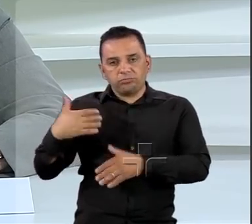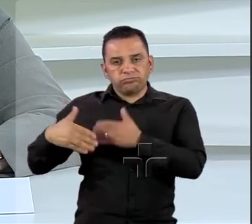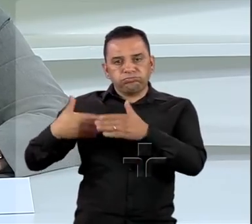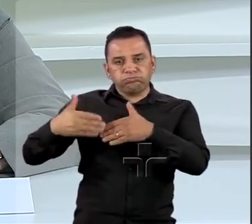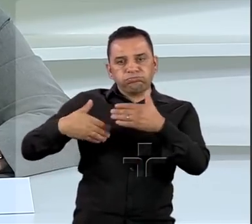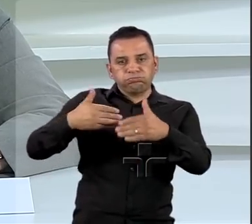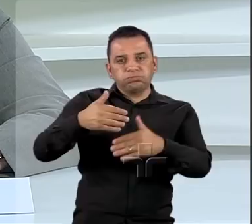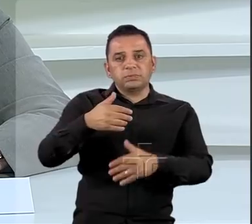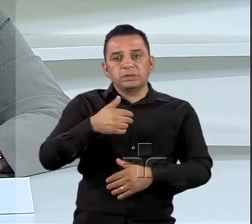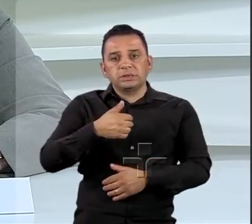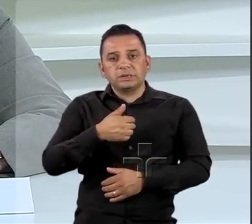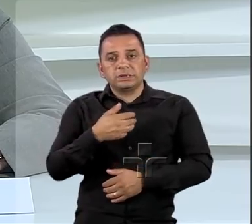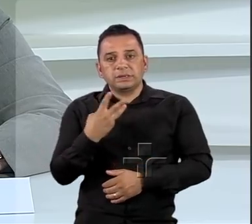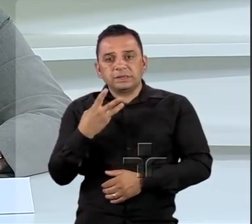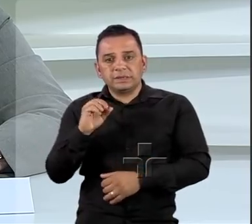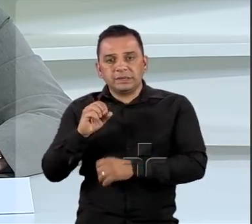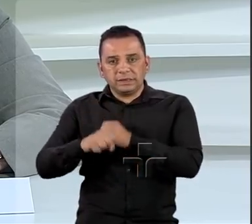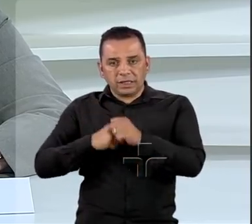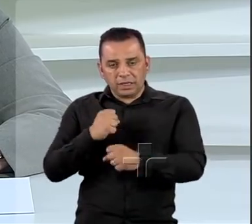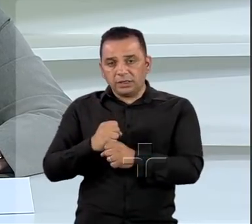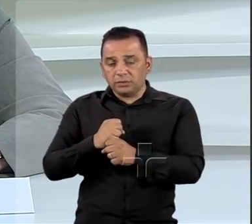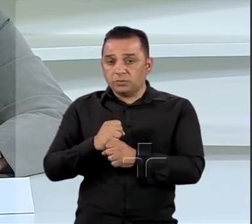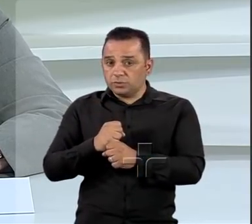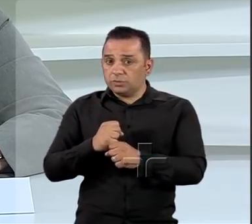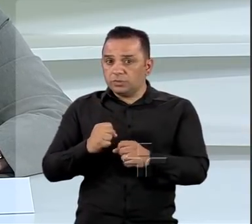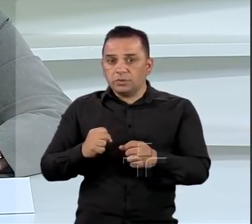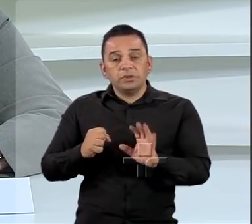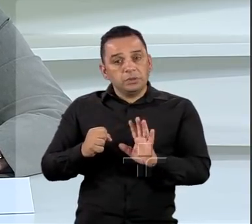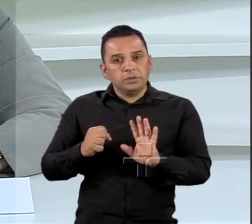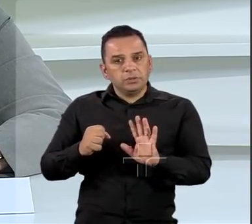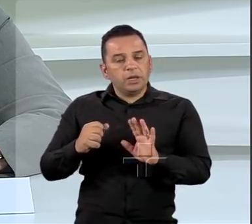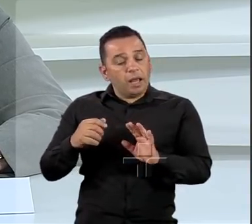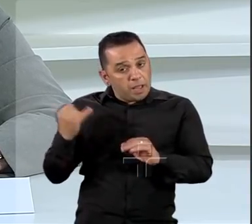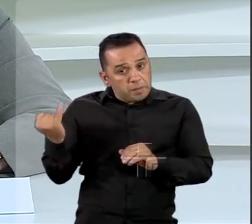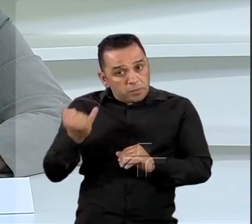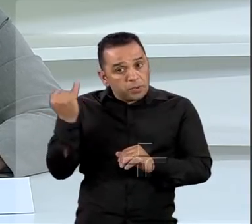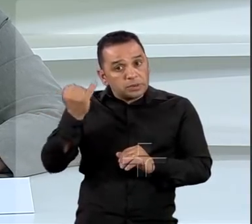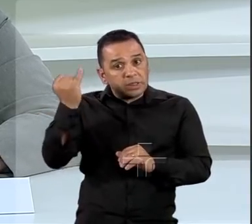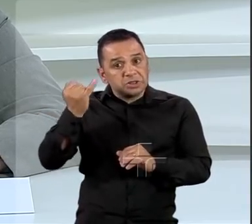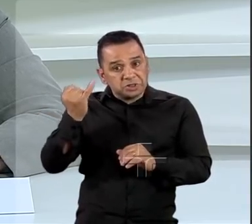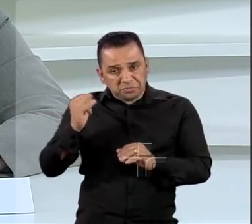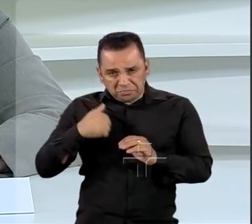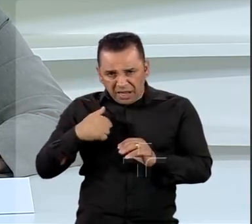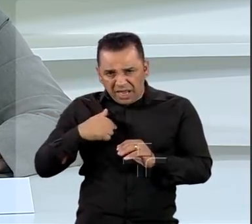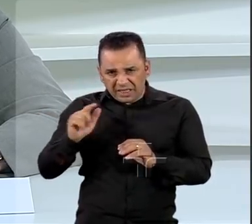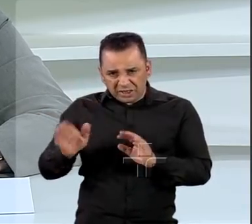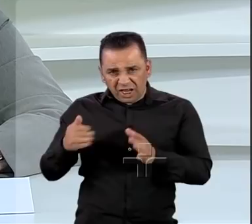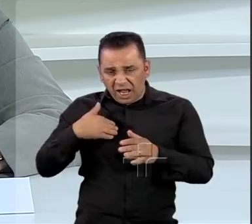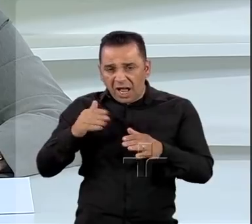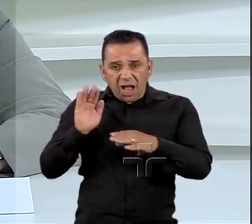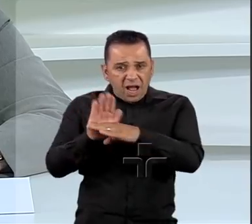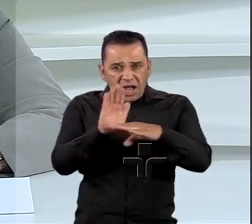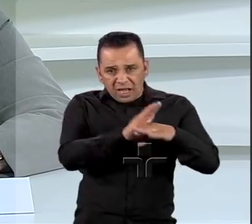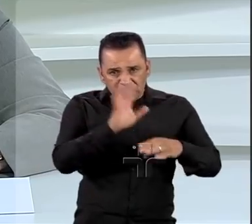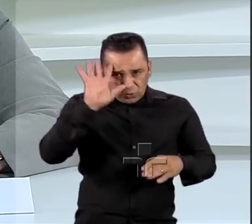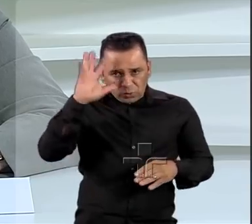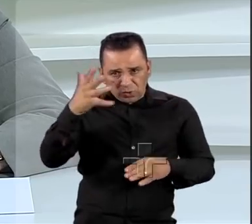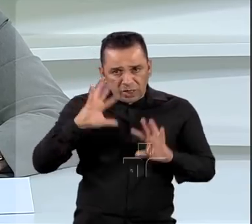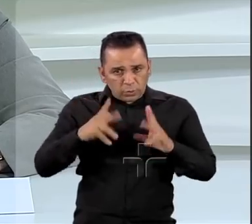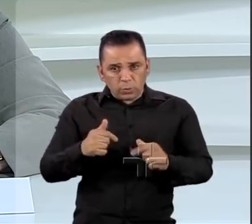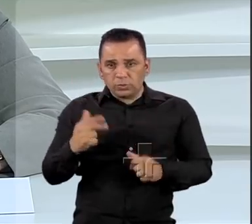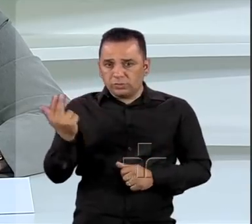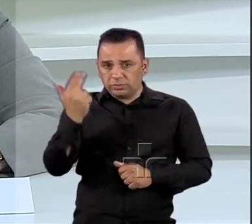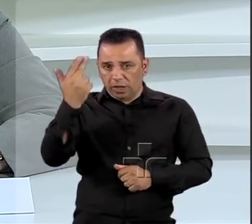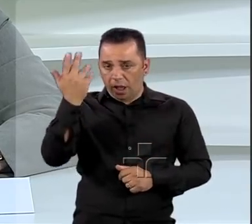Não é desprezível, é importante, mas não é suficiente. E nós propomos uma extensão dessa cobertura